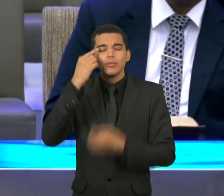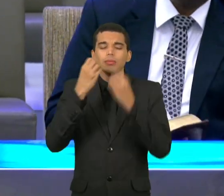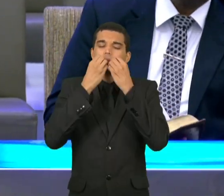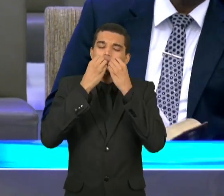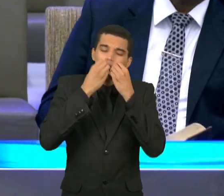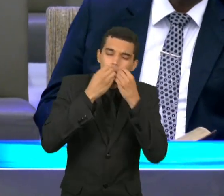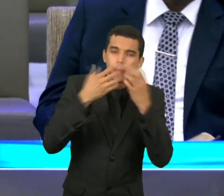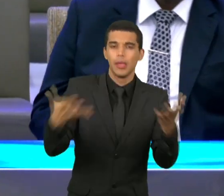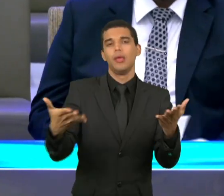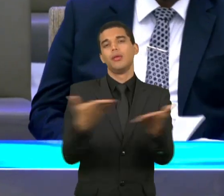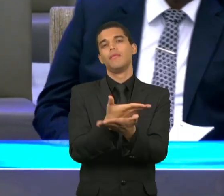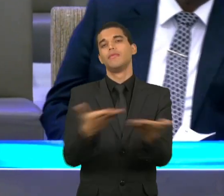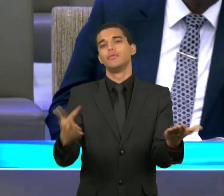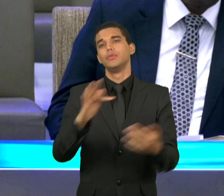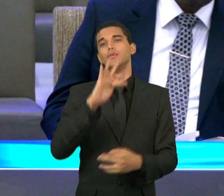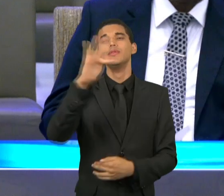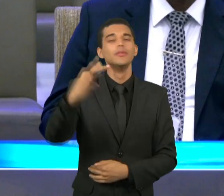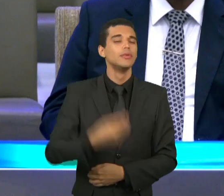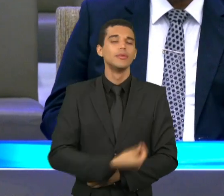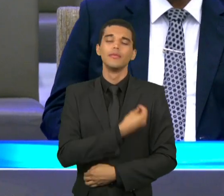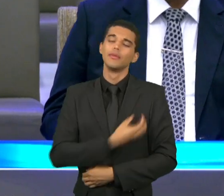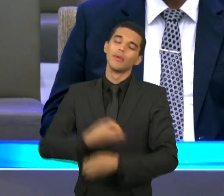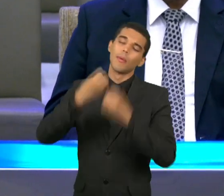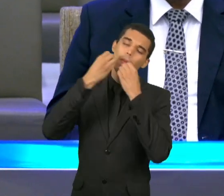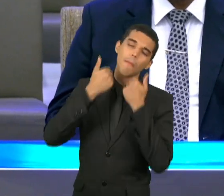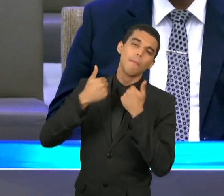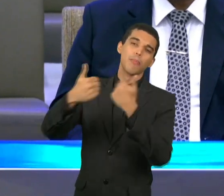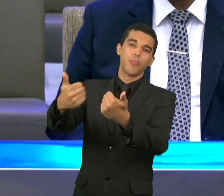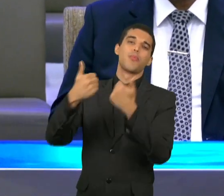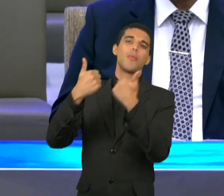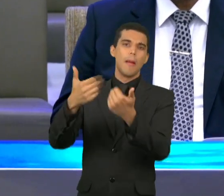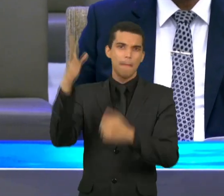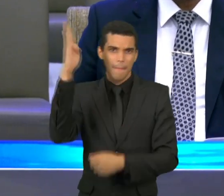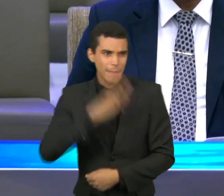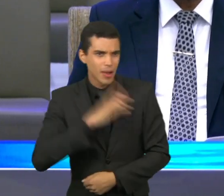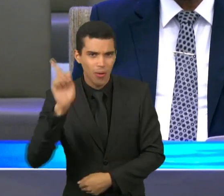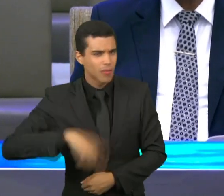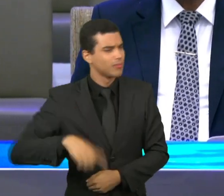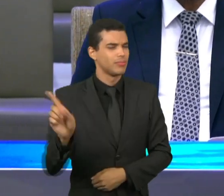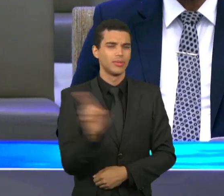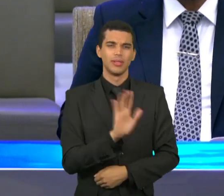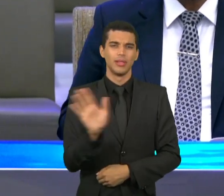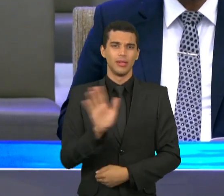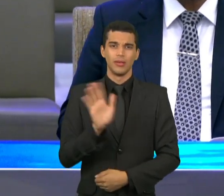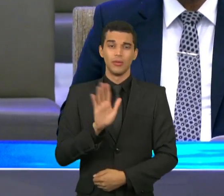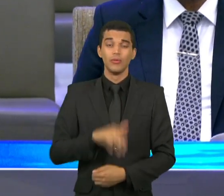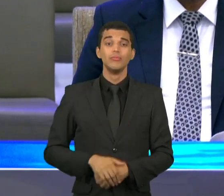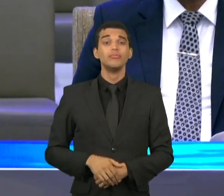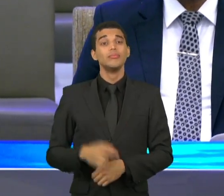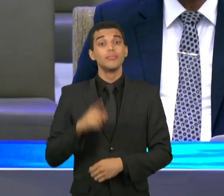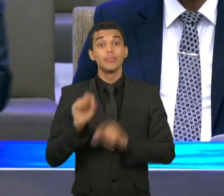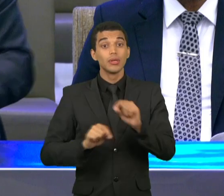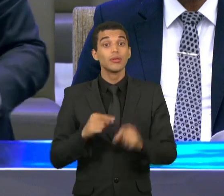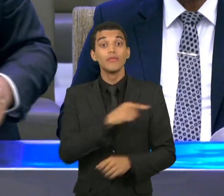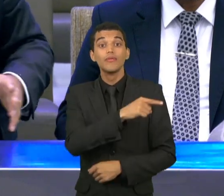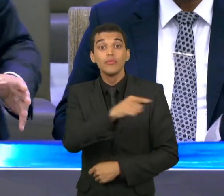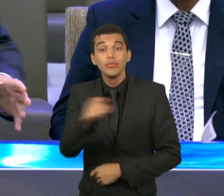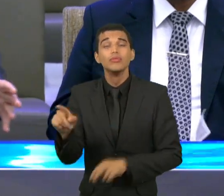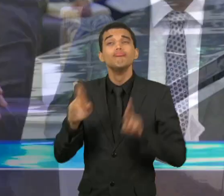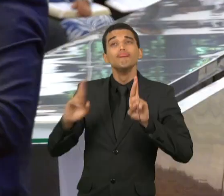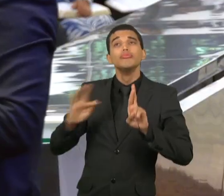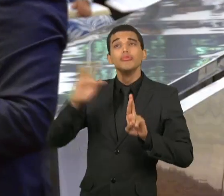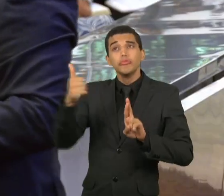vós. Pensamentos de bem e não de mal, para dar o fim que esperais. Presta